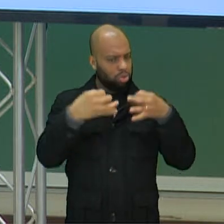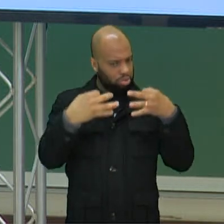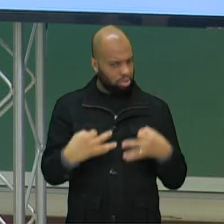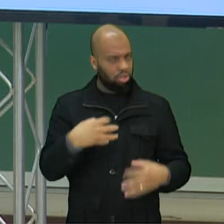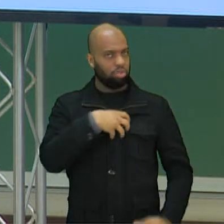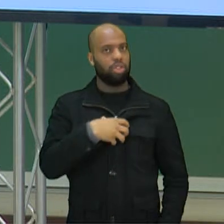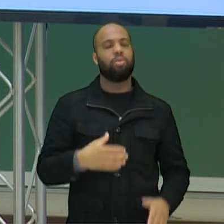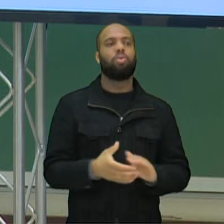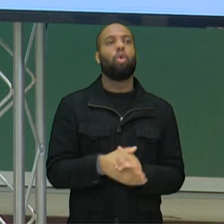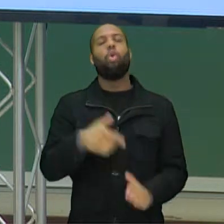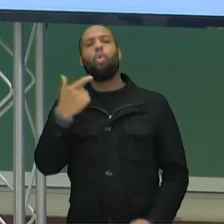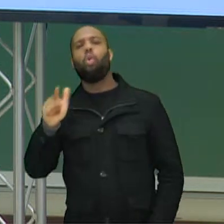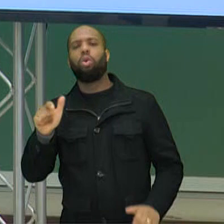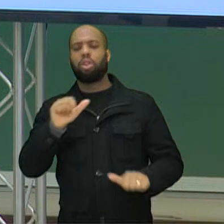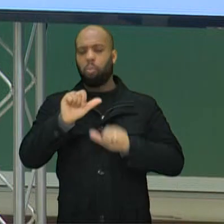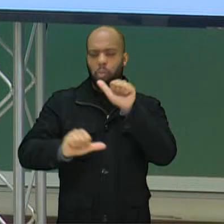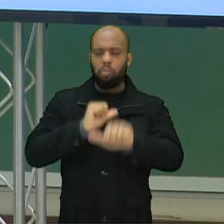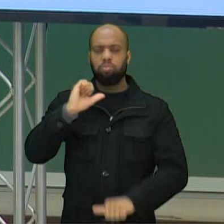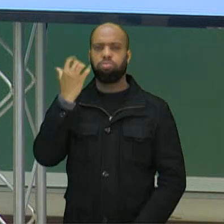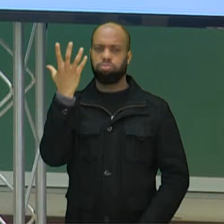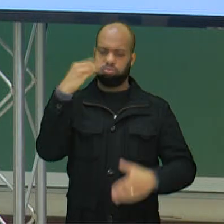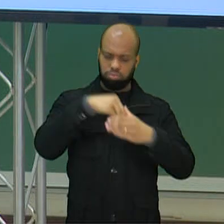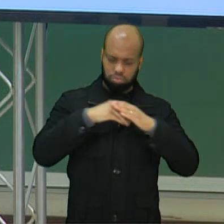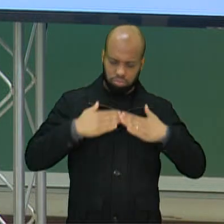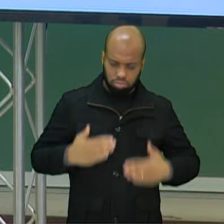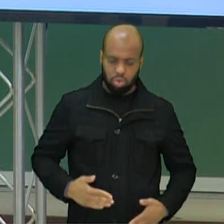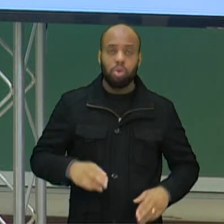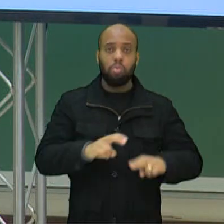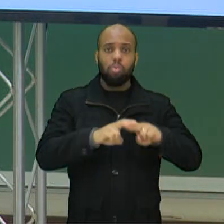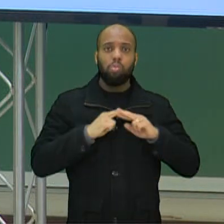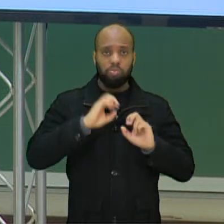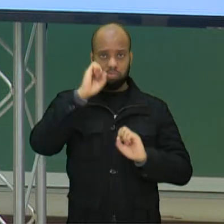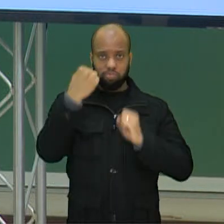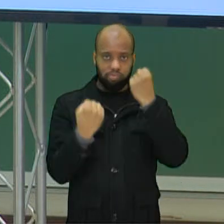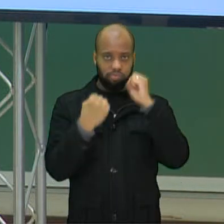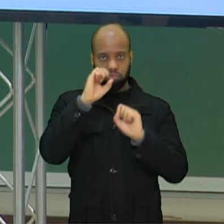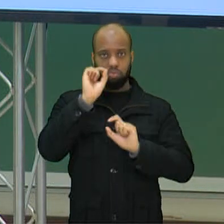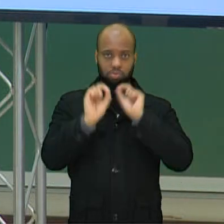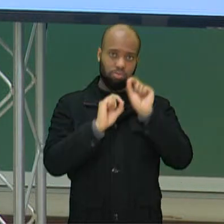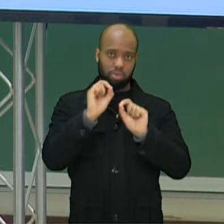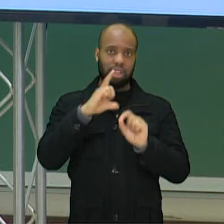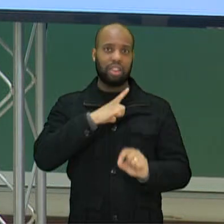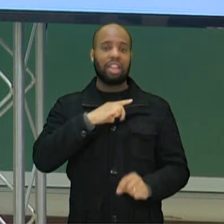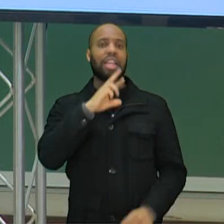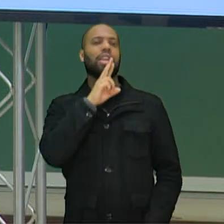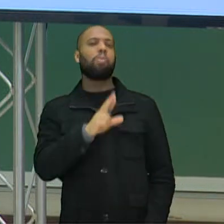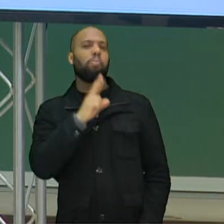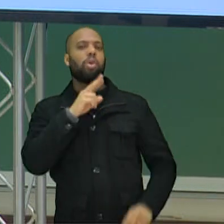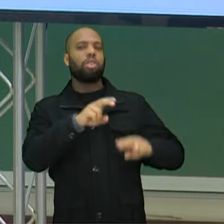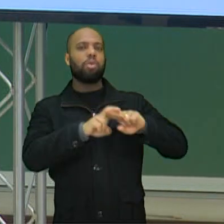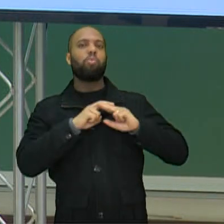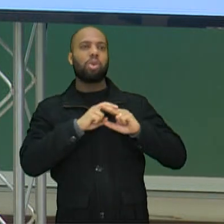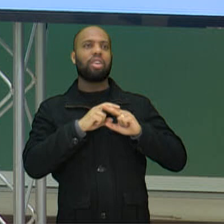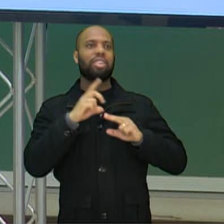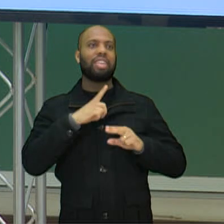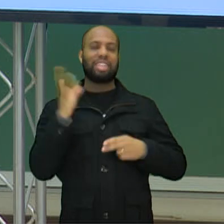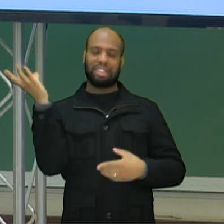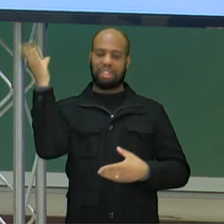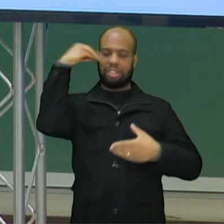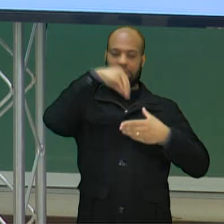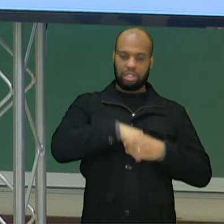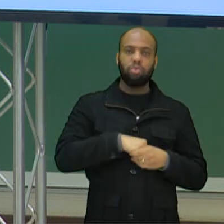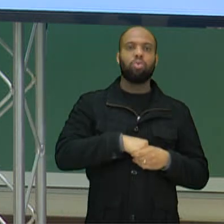Uma outra alteração que acontece no nosso corpo em função da prática de exercício físico são as respostas endócrinas, ou